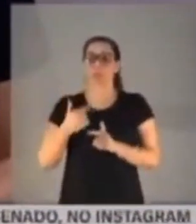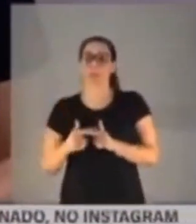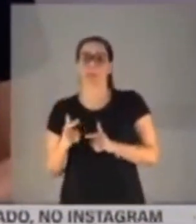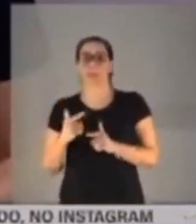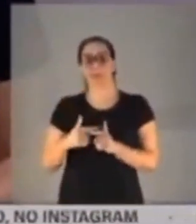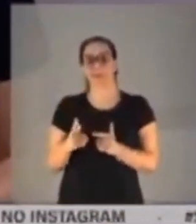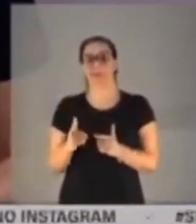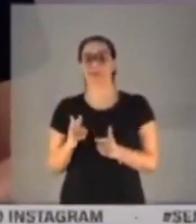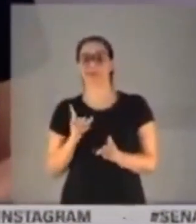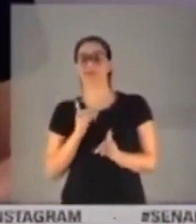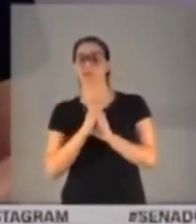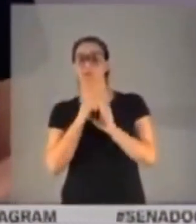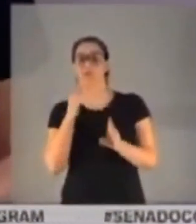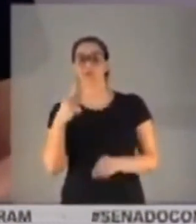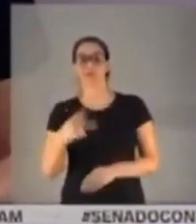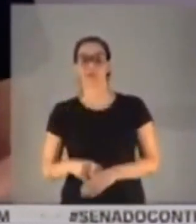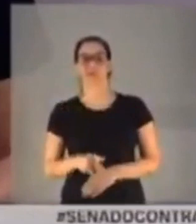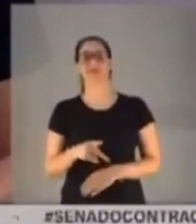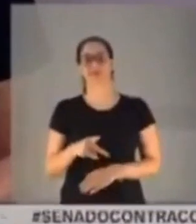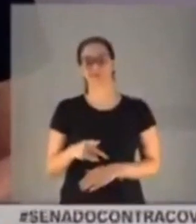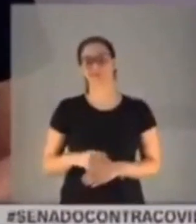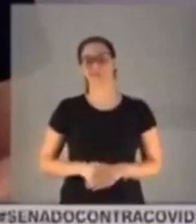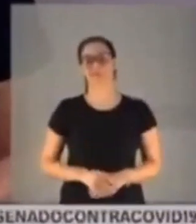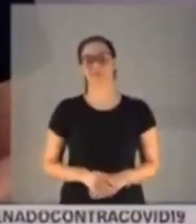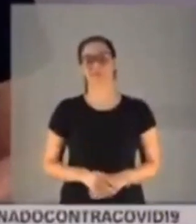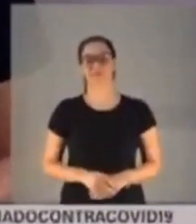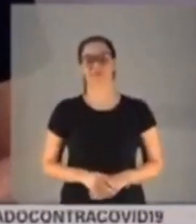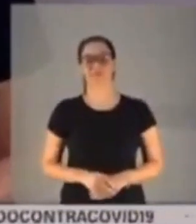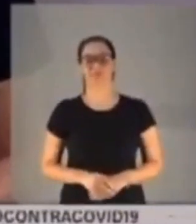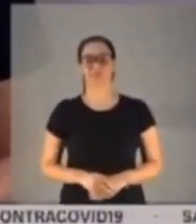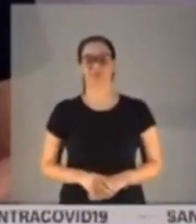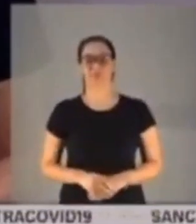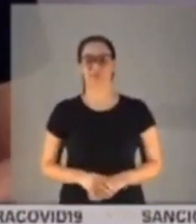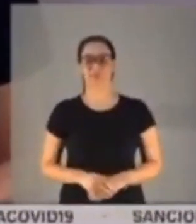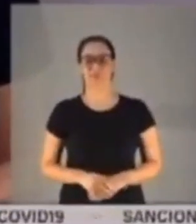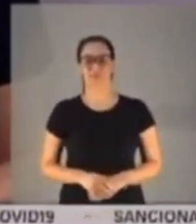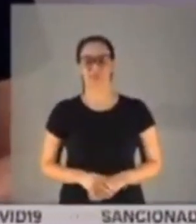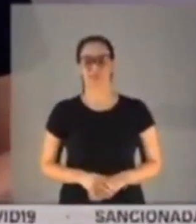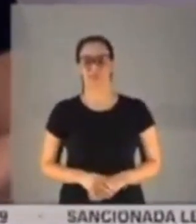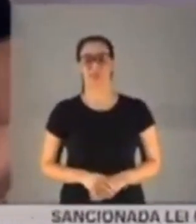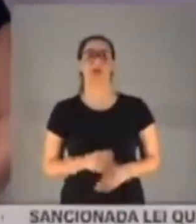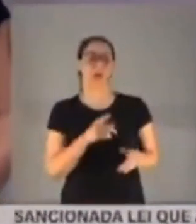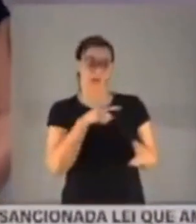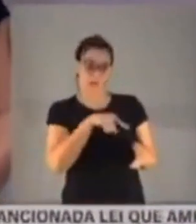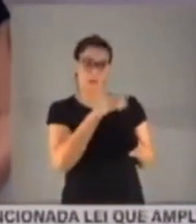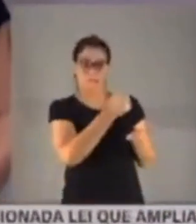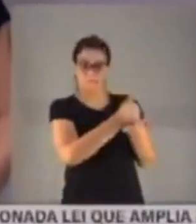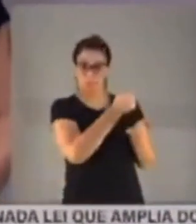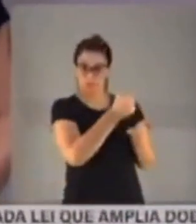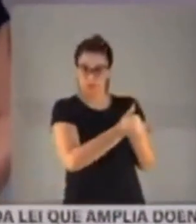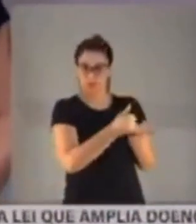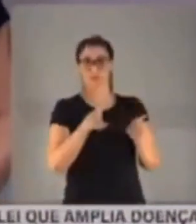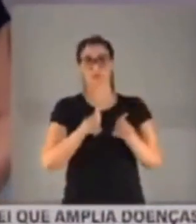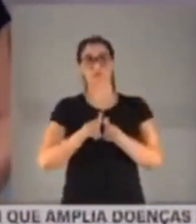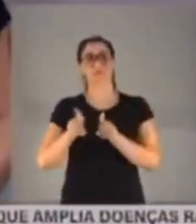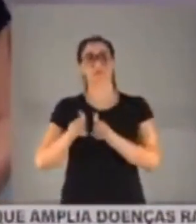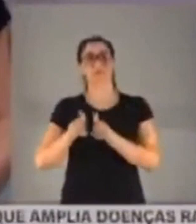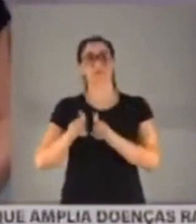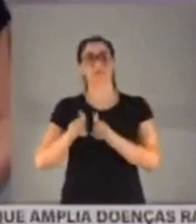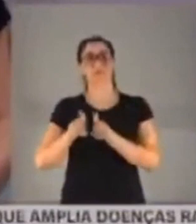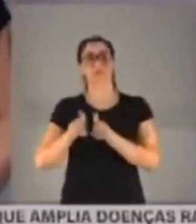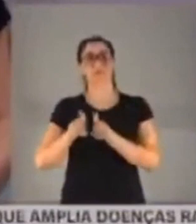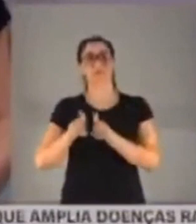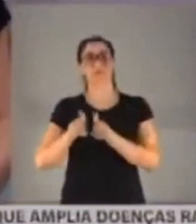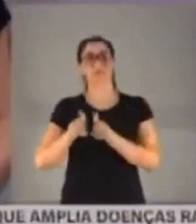nós tínhamos que enfrentar aí durante esse período. Tanto do ponto de vista do contrato, como do ponto de vista também